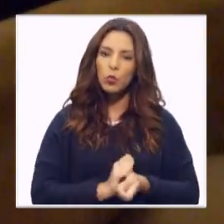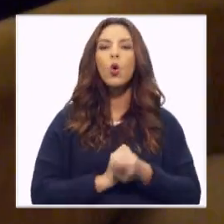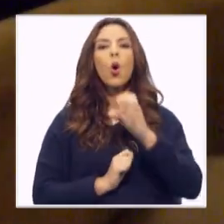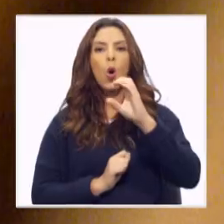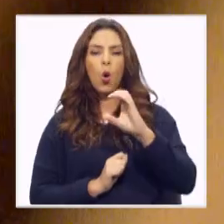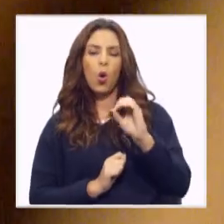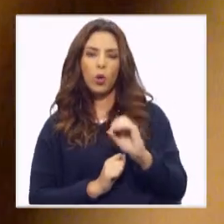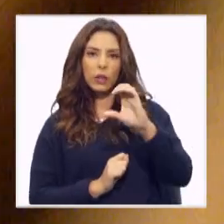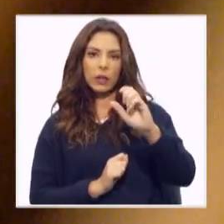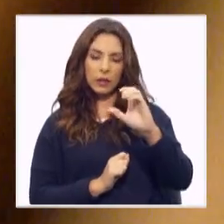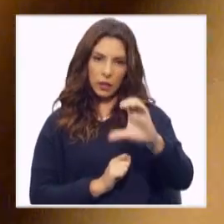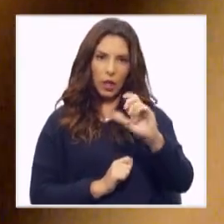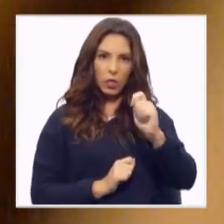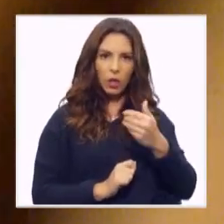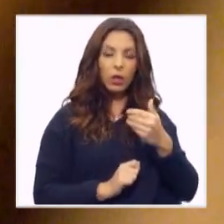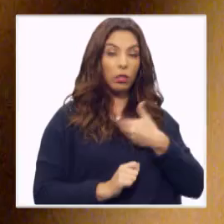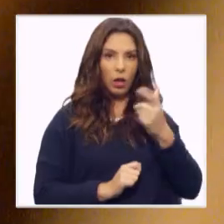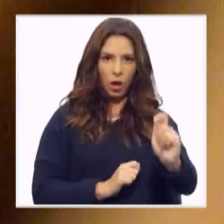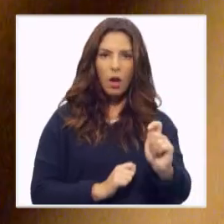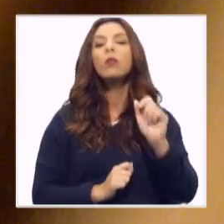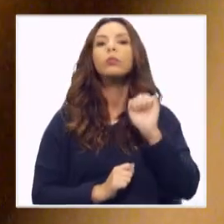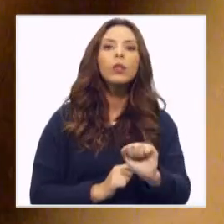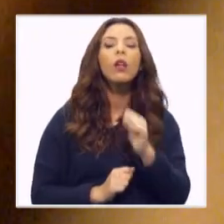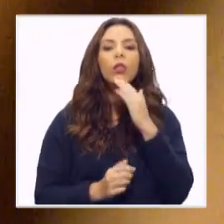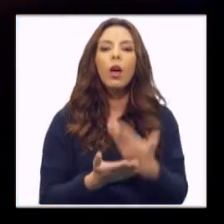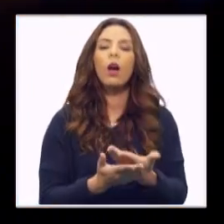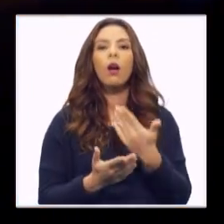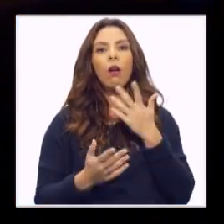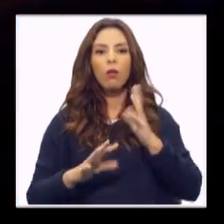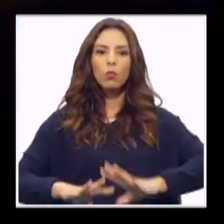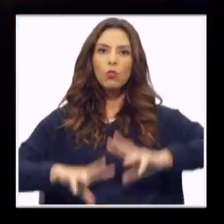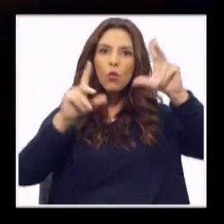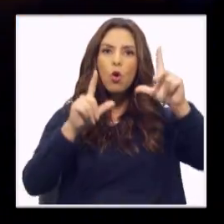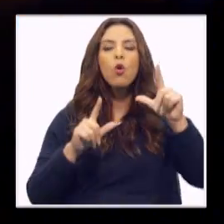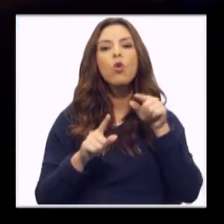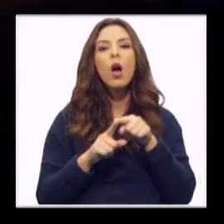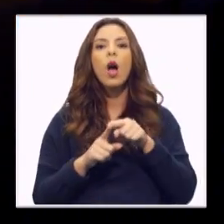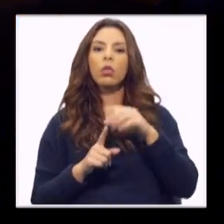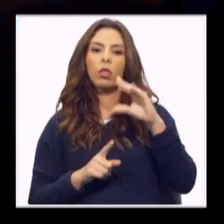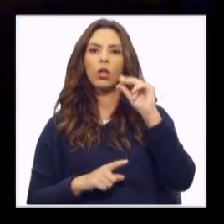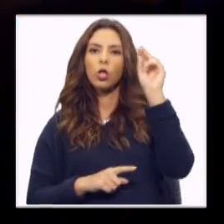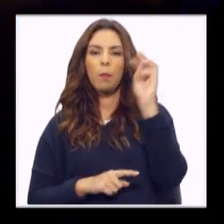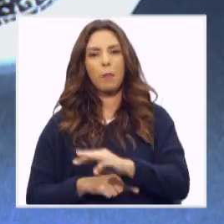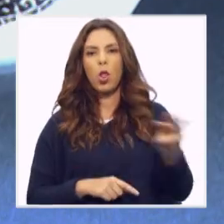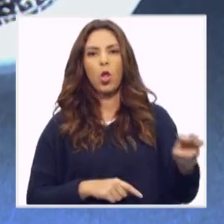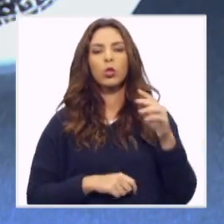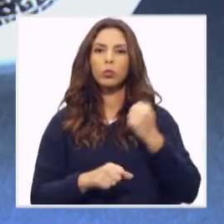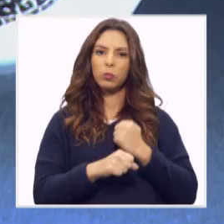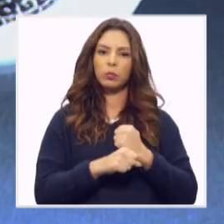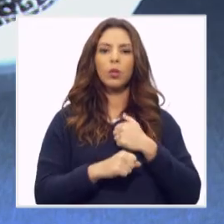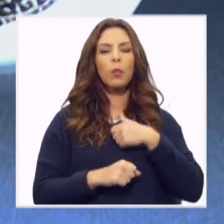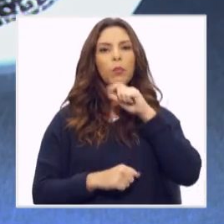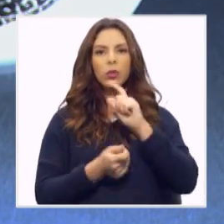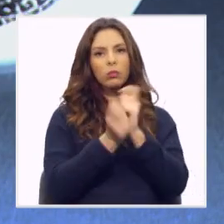da OCDE, a Organização para a Cooperação e Desenvolvimento Económico. Cerca de 210 milhões de empregos podem vir a